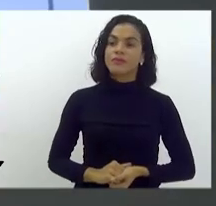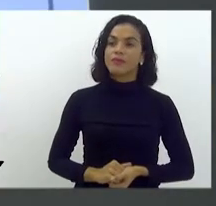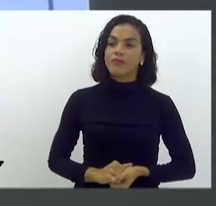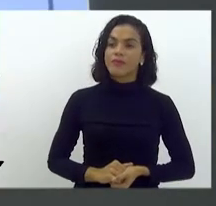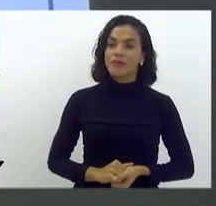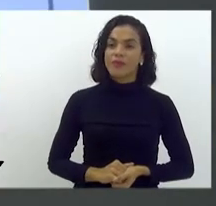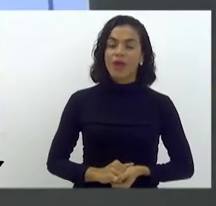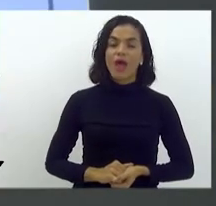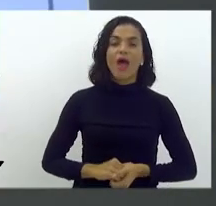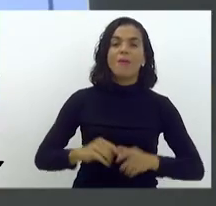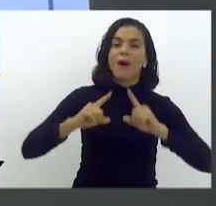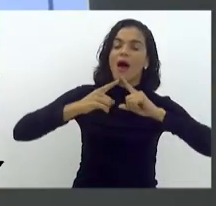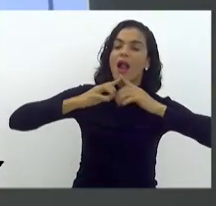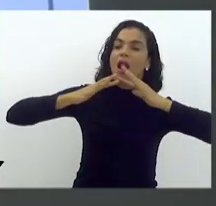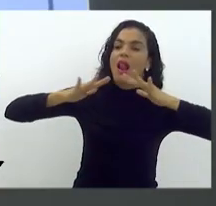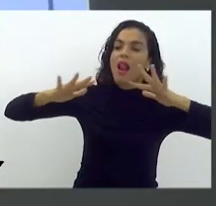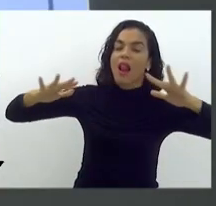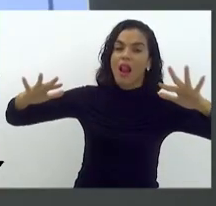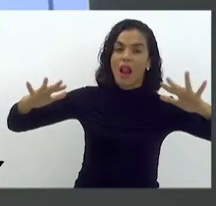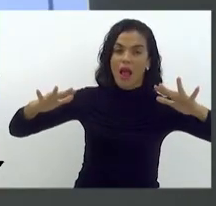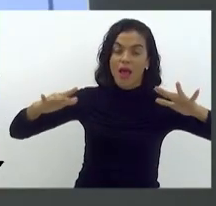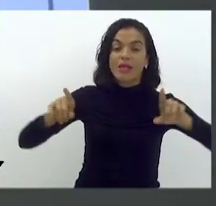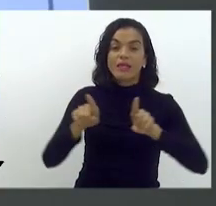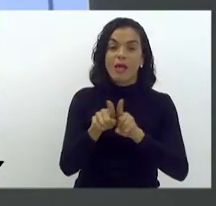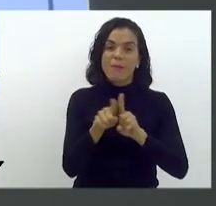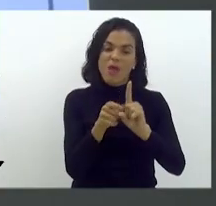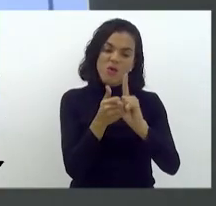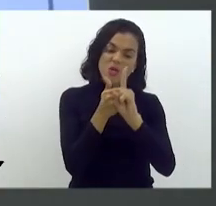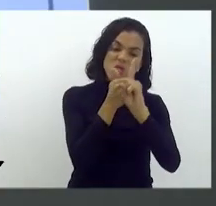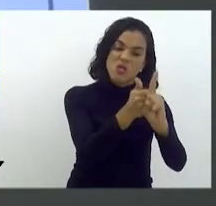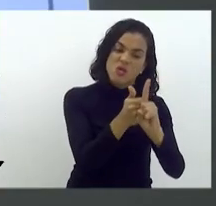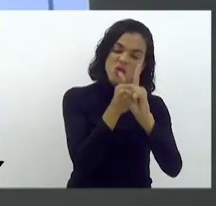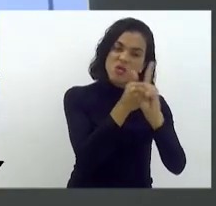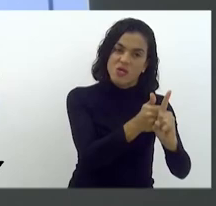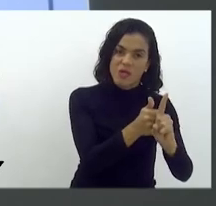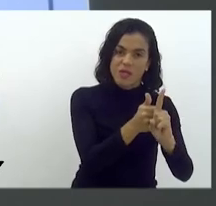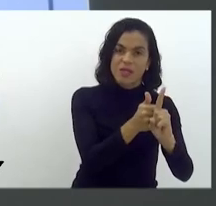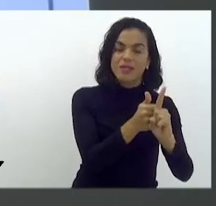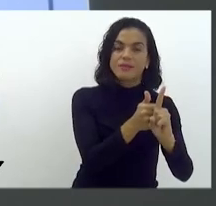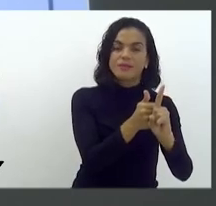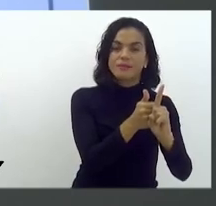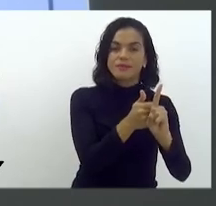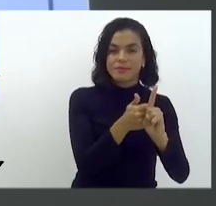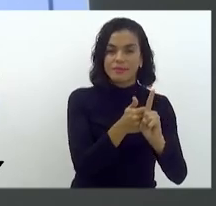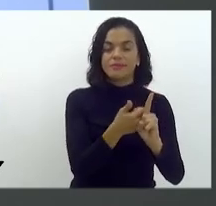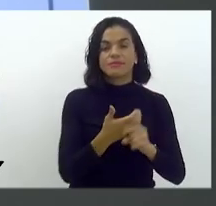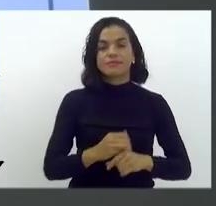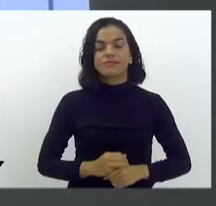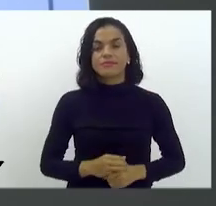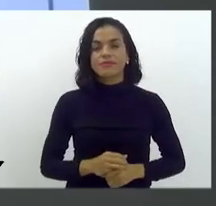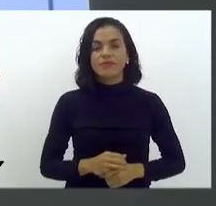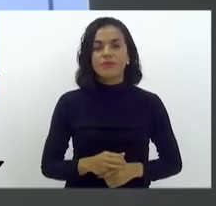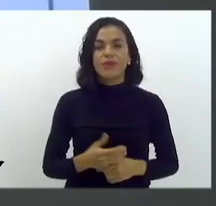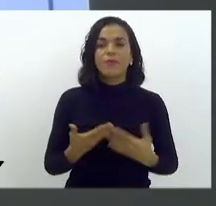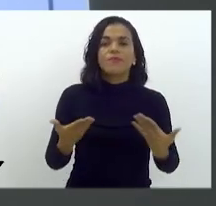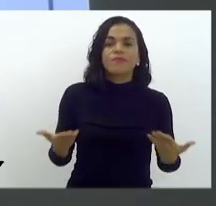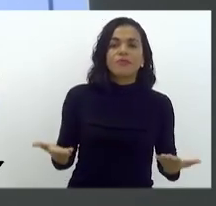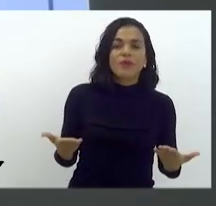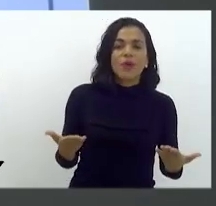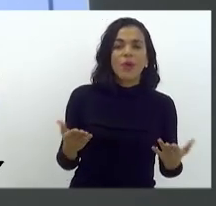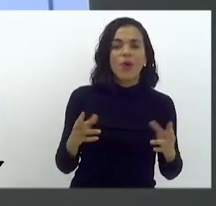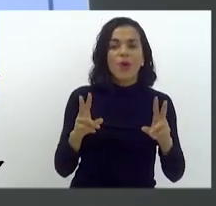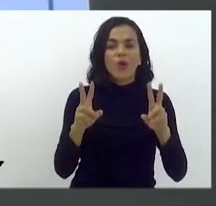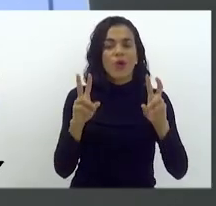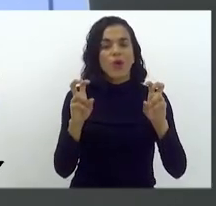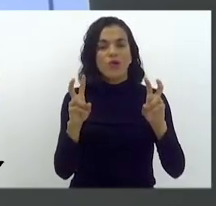difamação né e os toquem como doutor falou né O que diz respeito